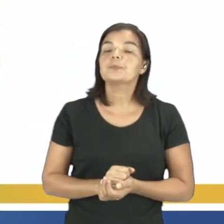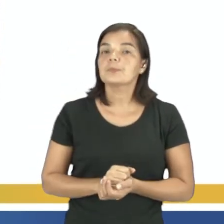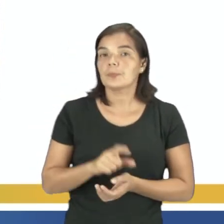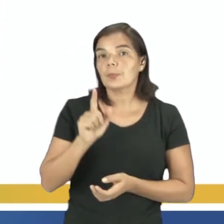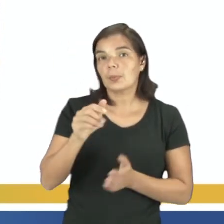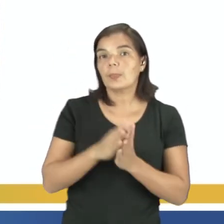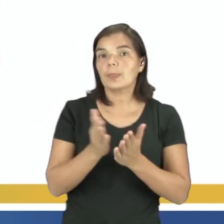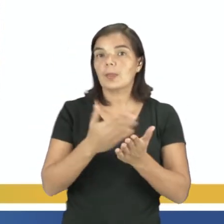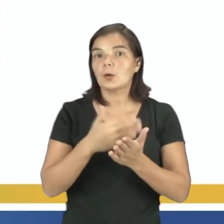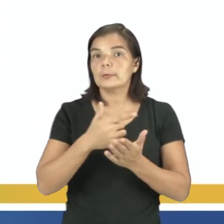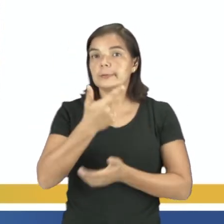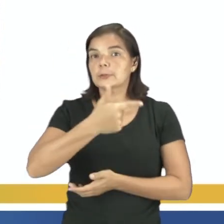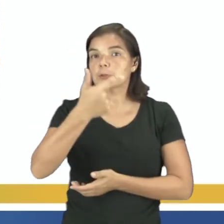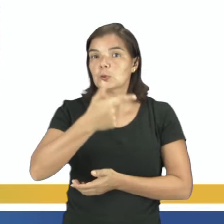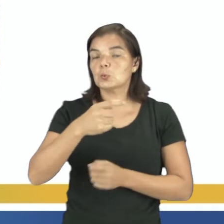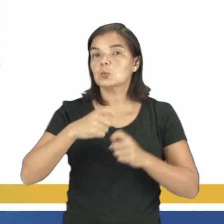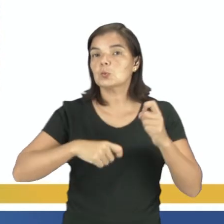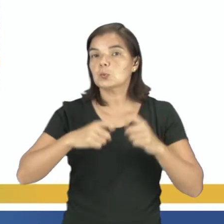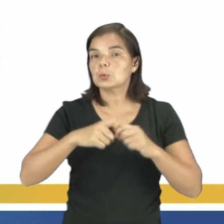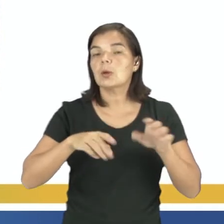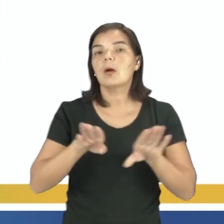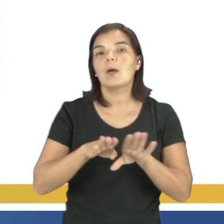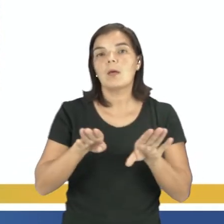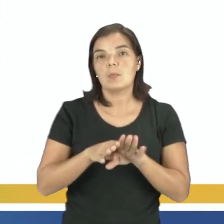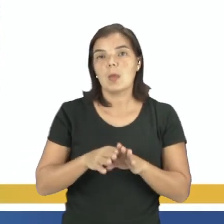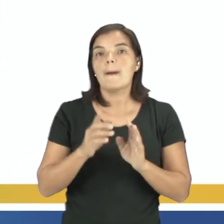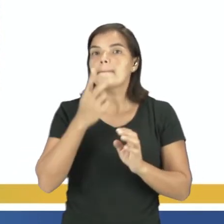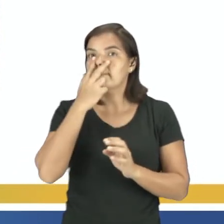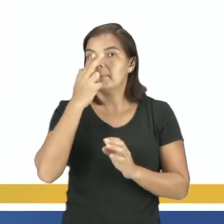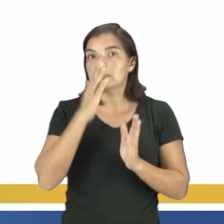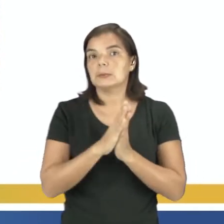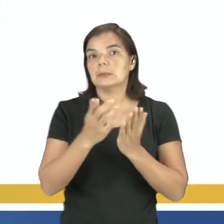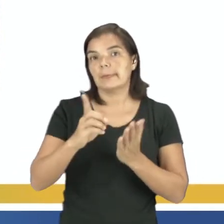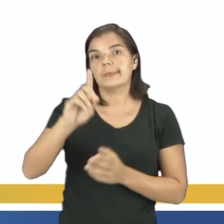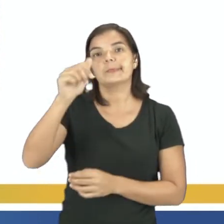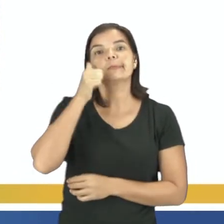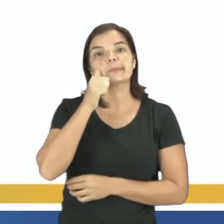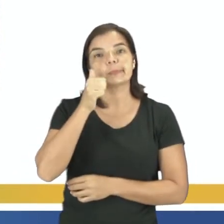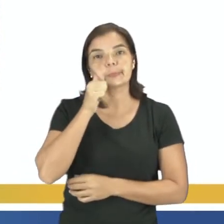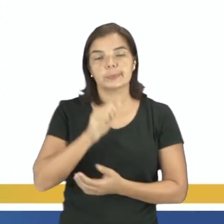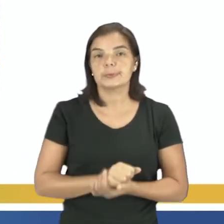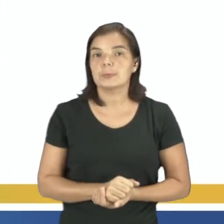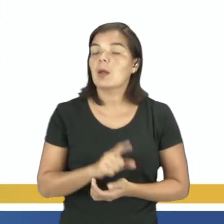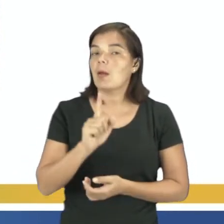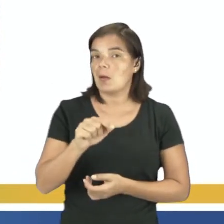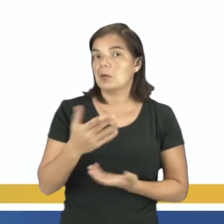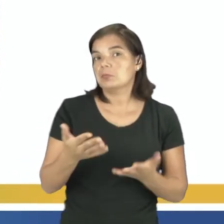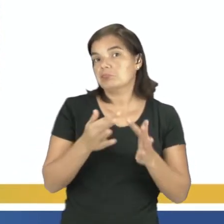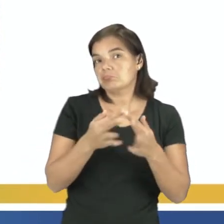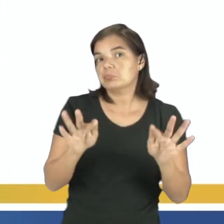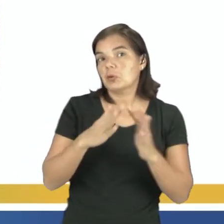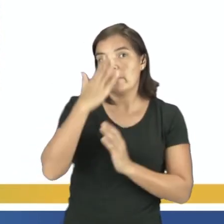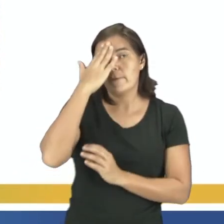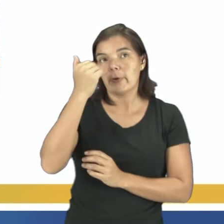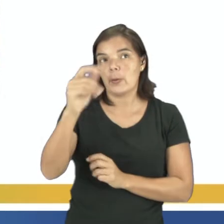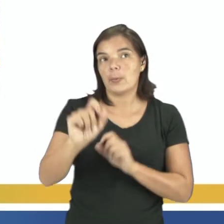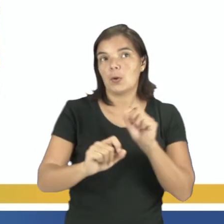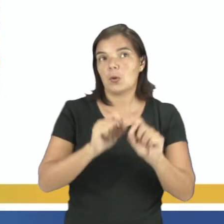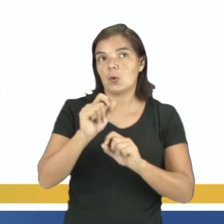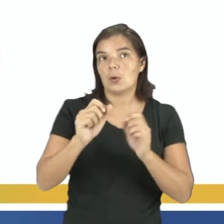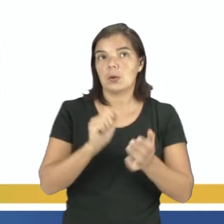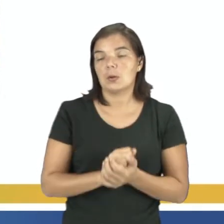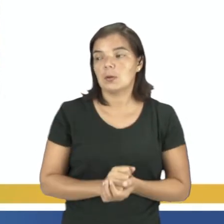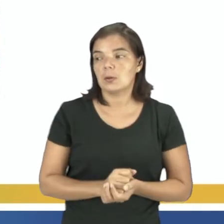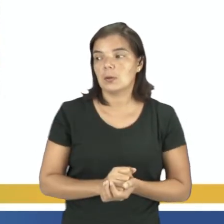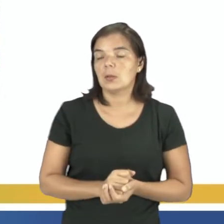esse livro que está ali, escrito pela Beauvoir, é a Bíblia do feminismo. Há uma frase famosa dela, que caiu no